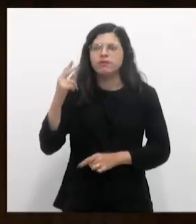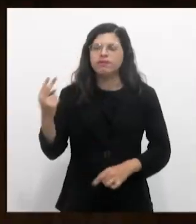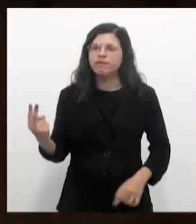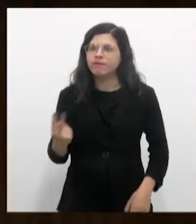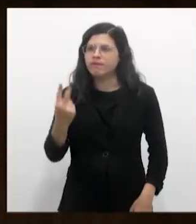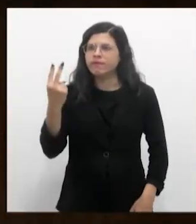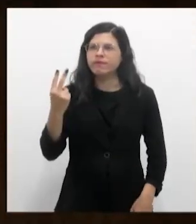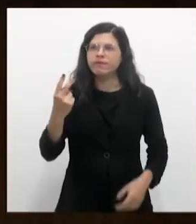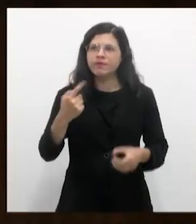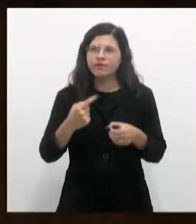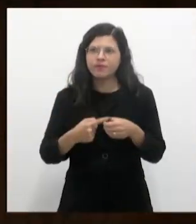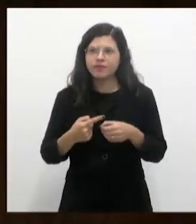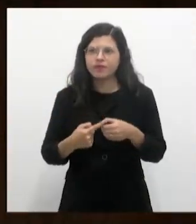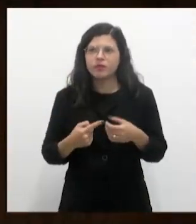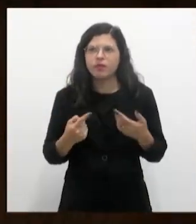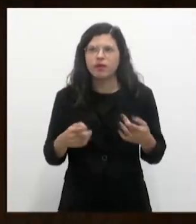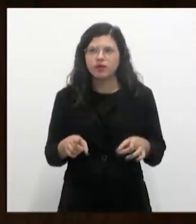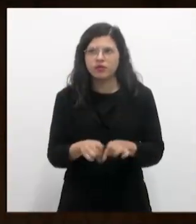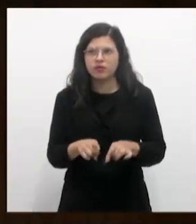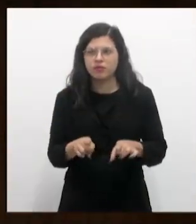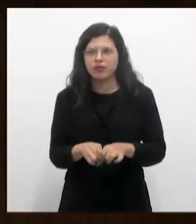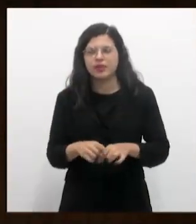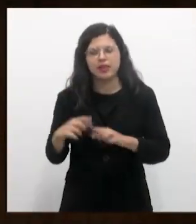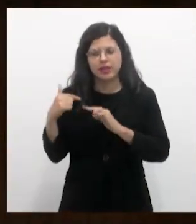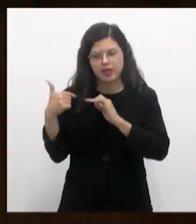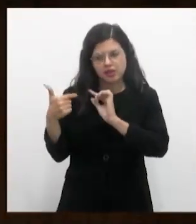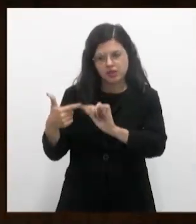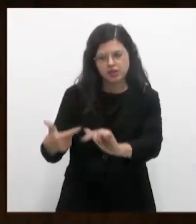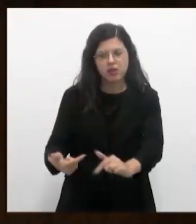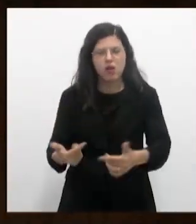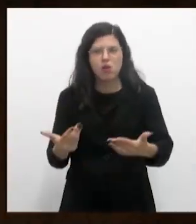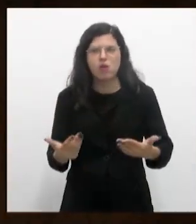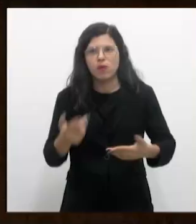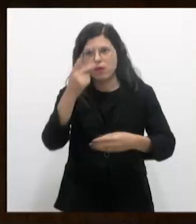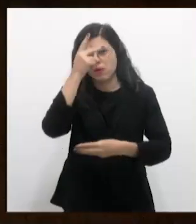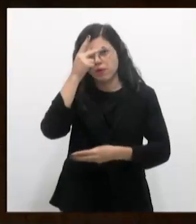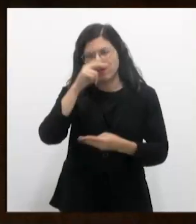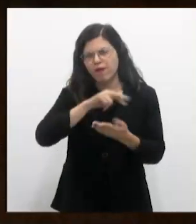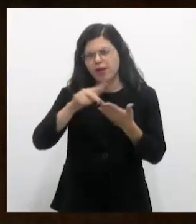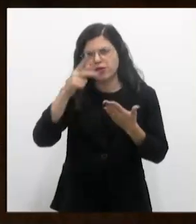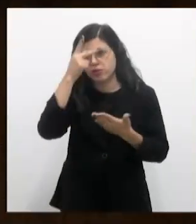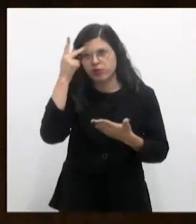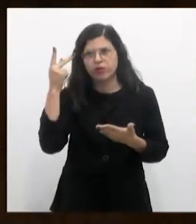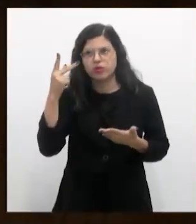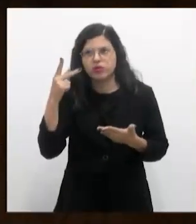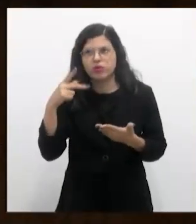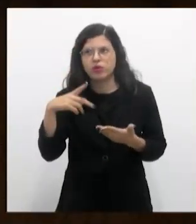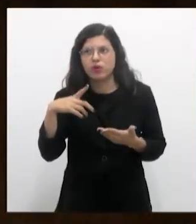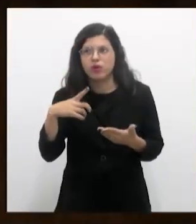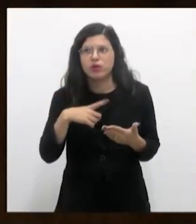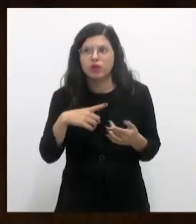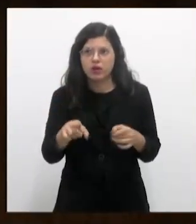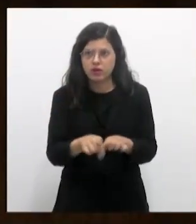do bairro, valorização da tradição. Muitas pessoas têm nisso uma saída até profissional quando se